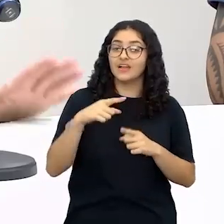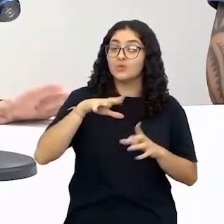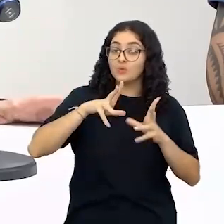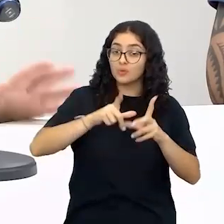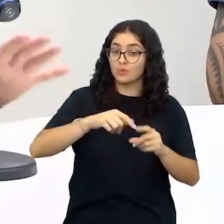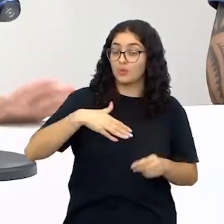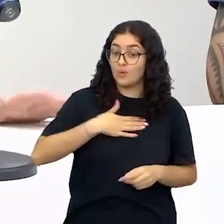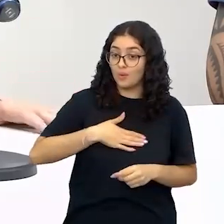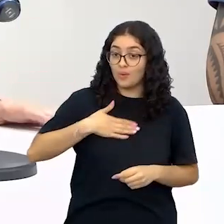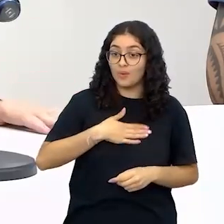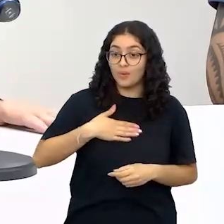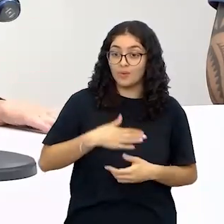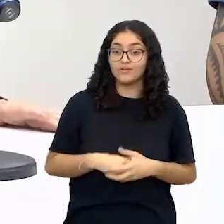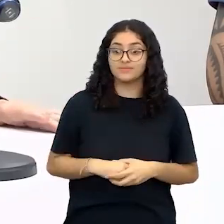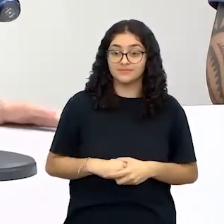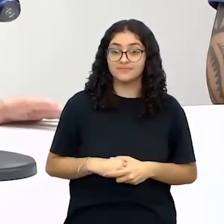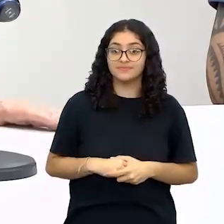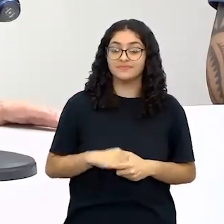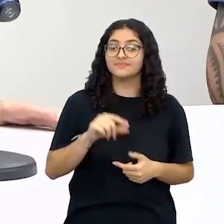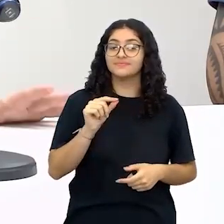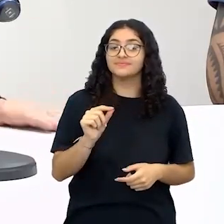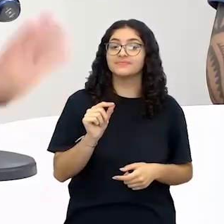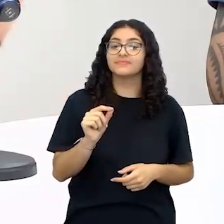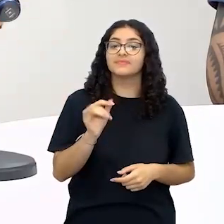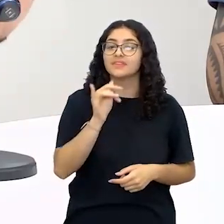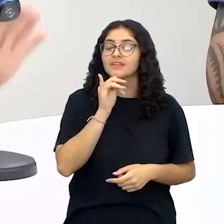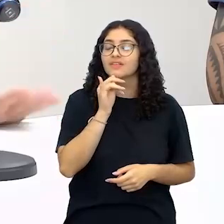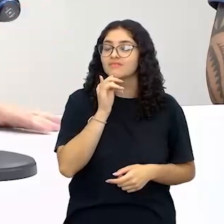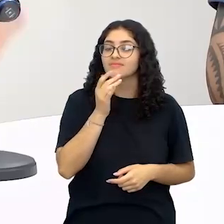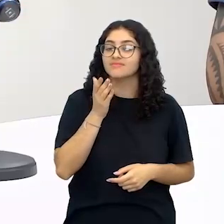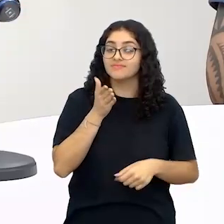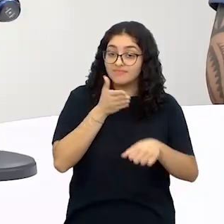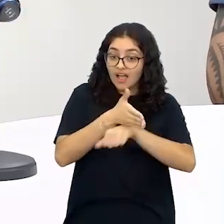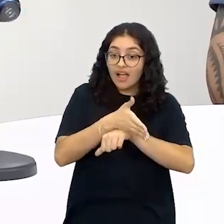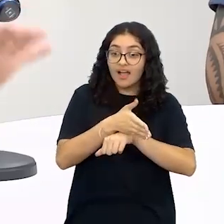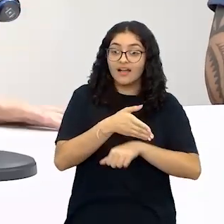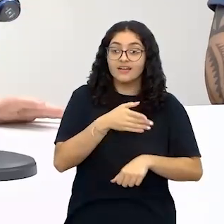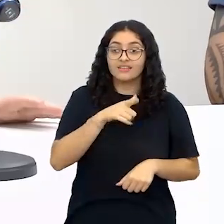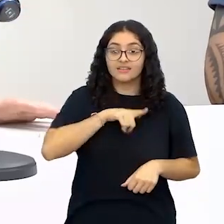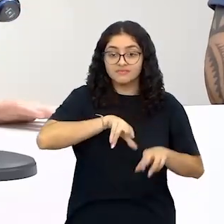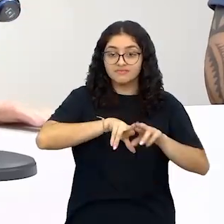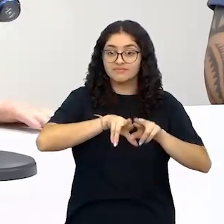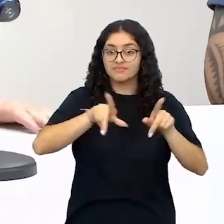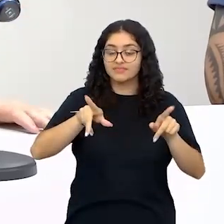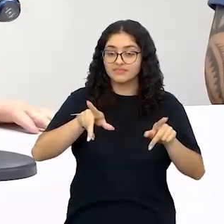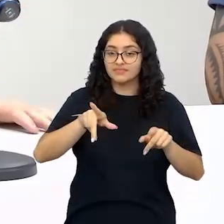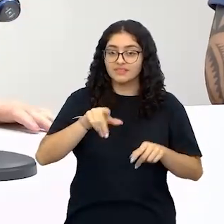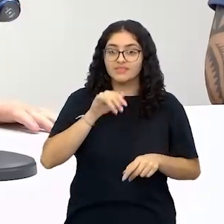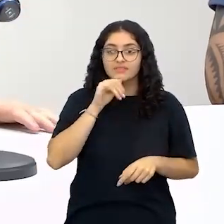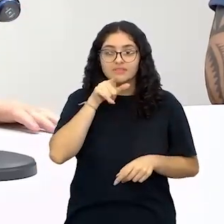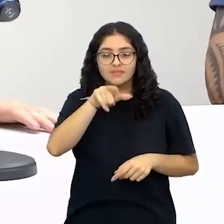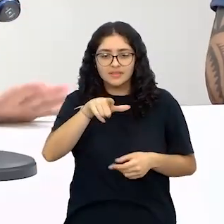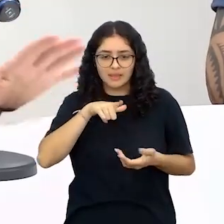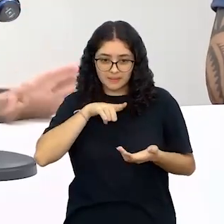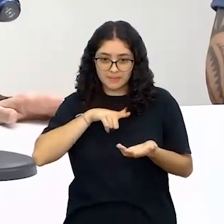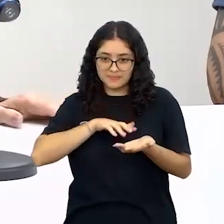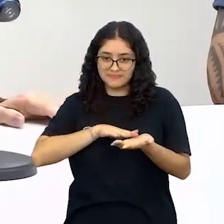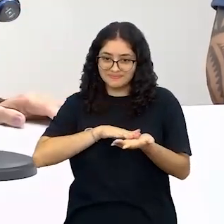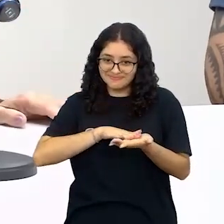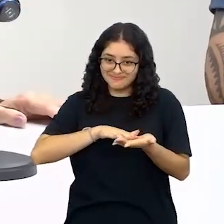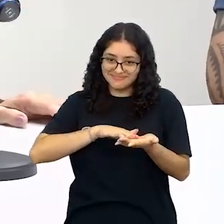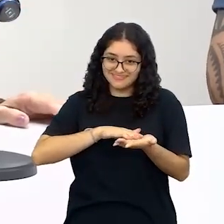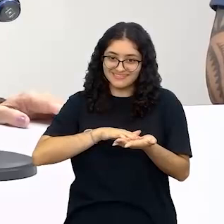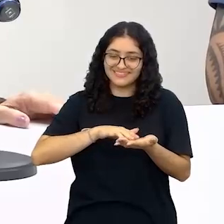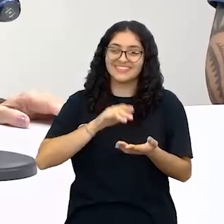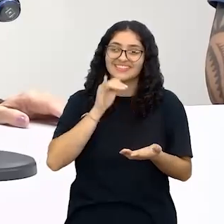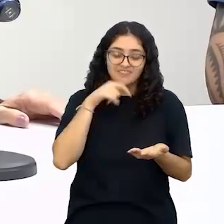gosta. Quem não gosta de chegar e ter uma coisa diferente e lá passar a mão? Eu brinco